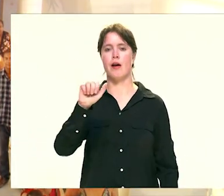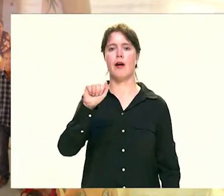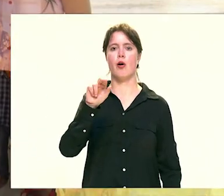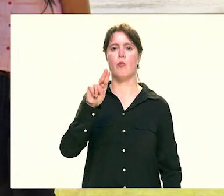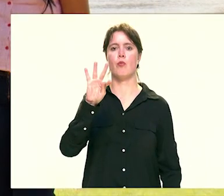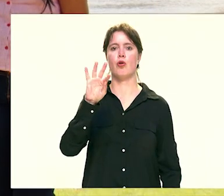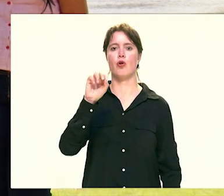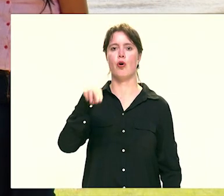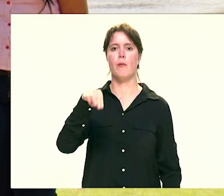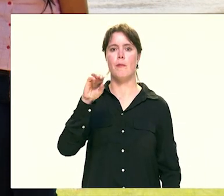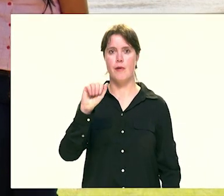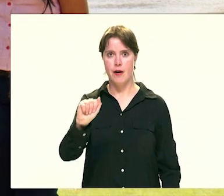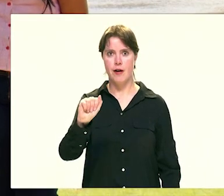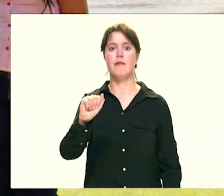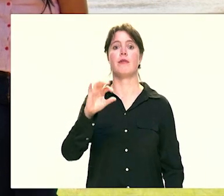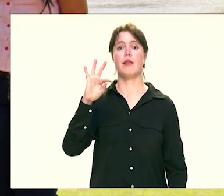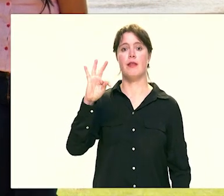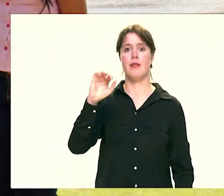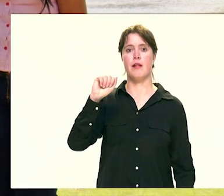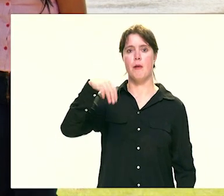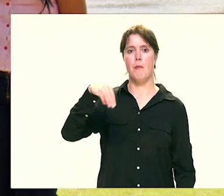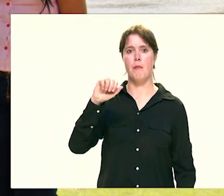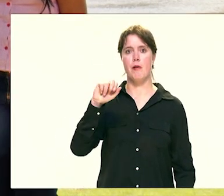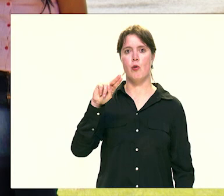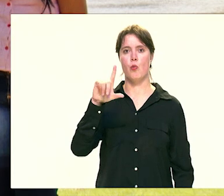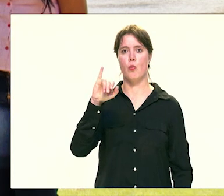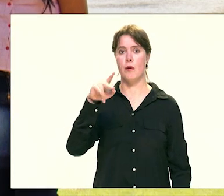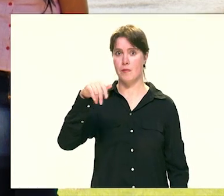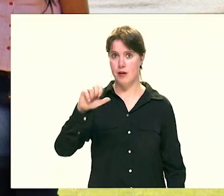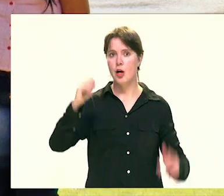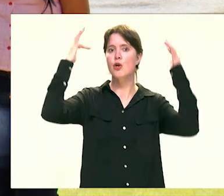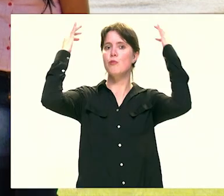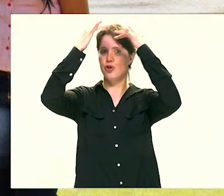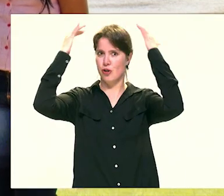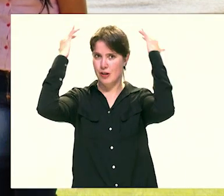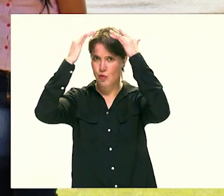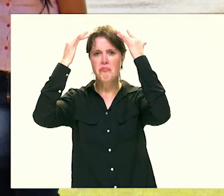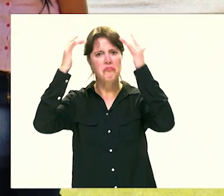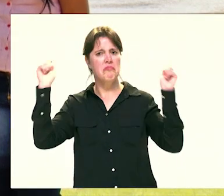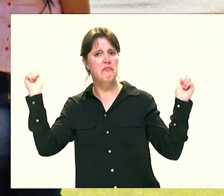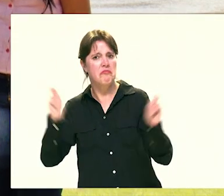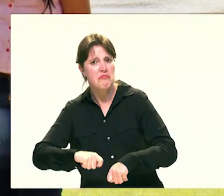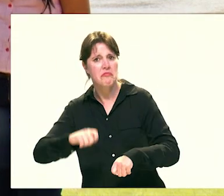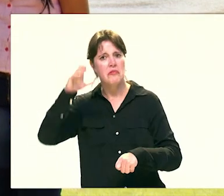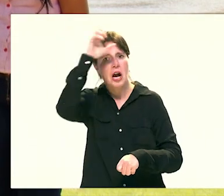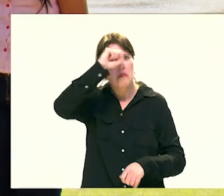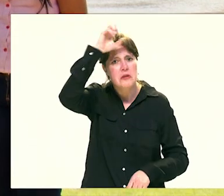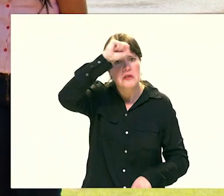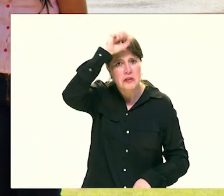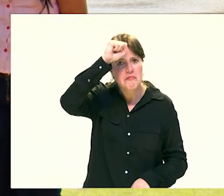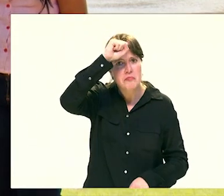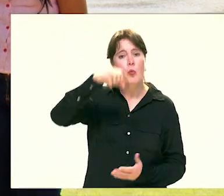de aula. Los convenios con las instituciones de estudios internacionales como la Universidad Autónoma de Tamaulipas de México nos hace